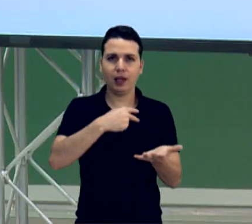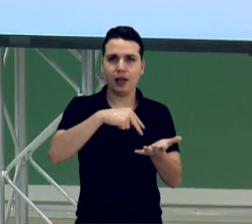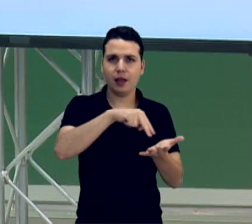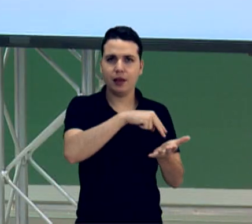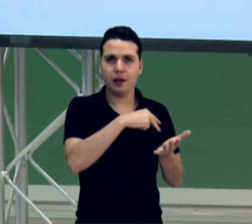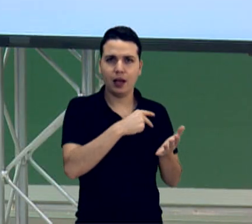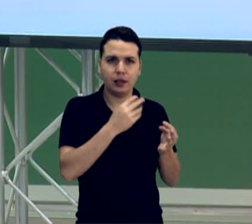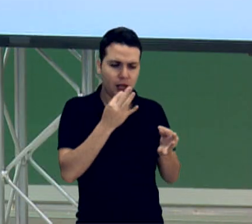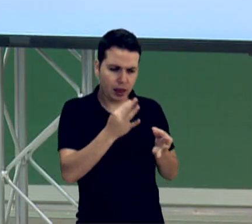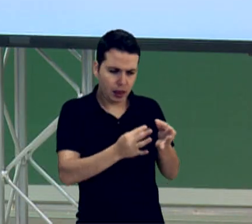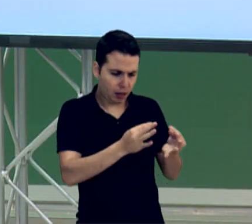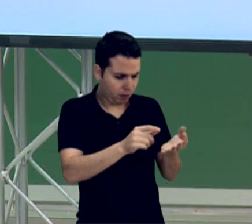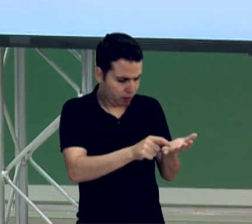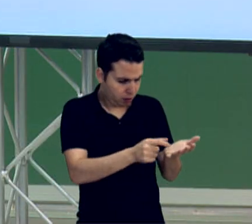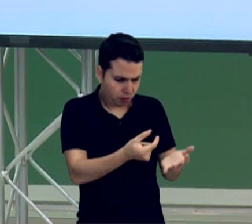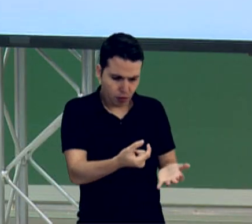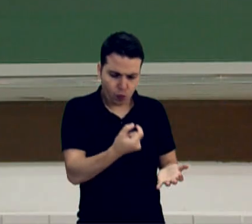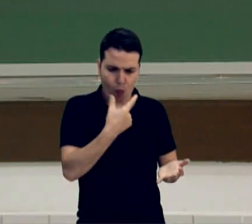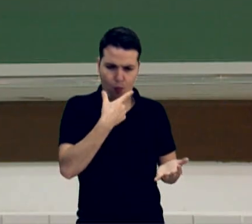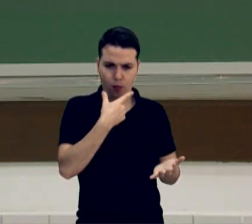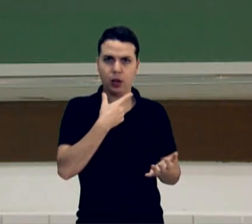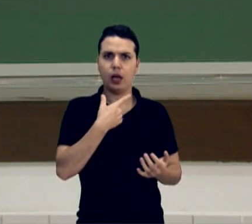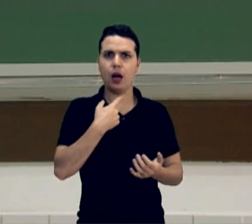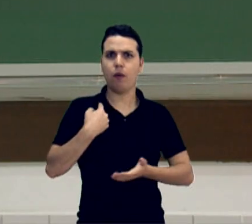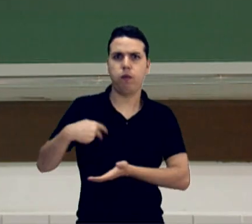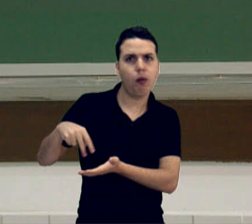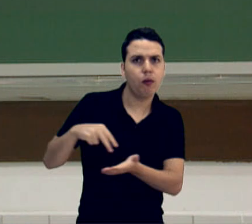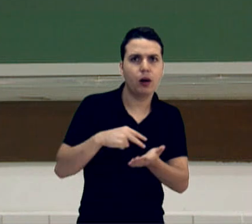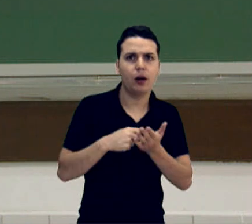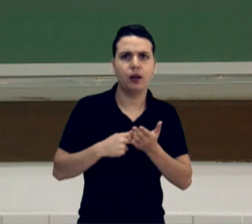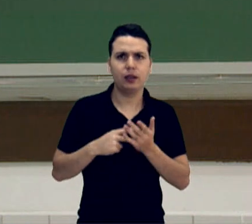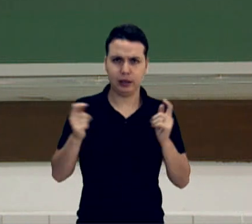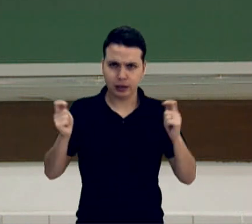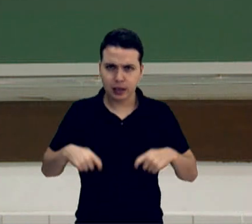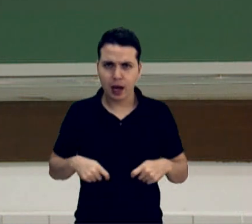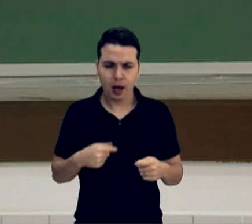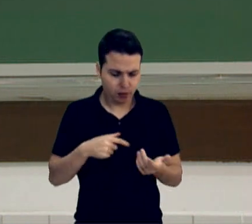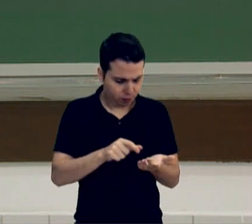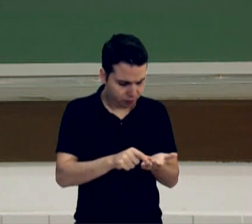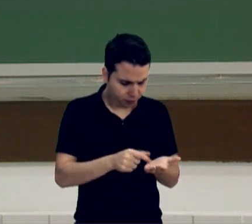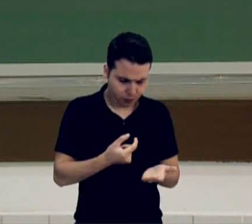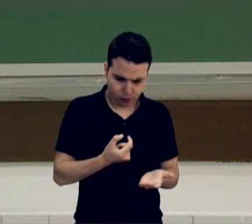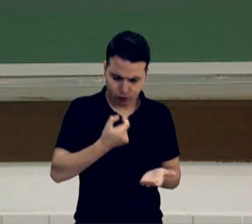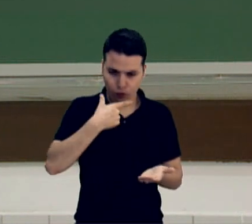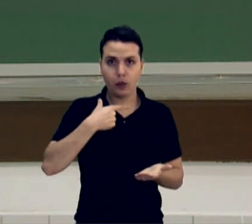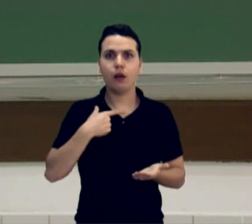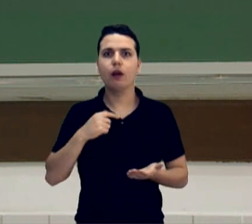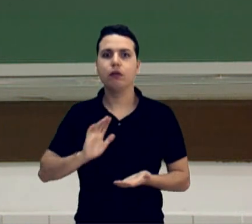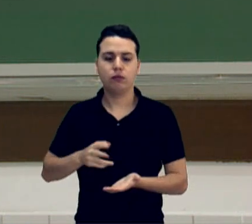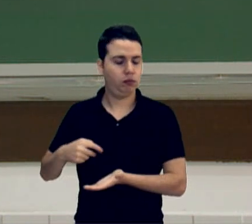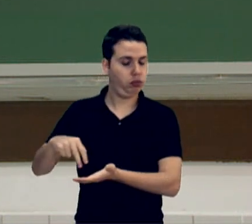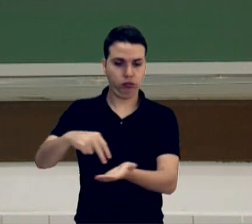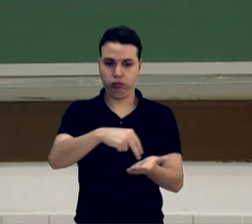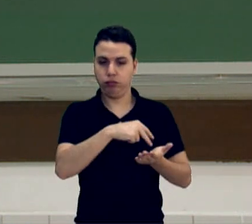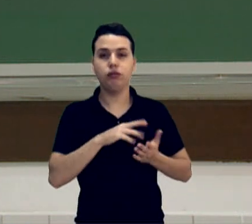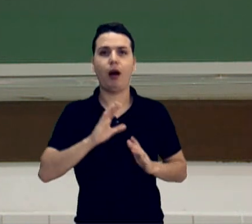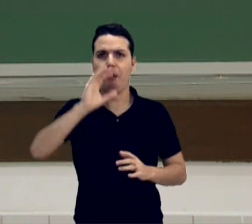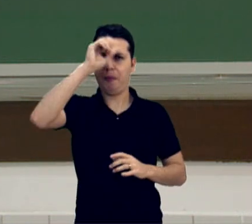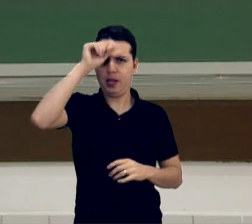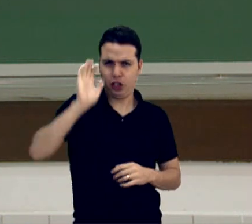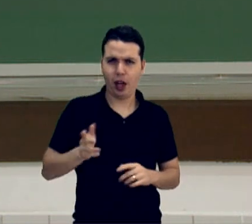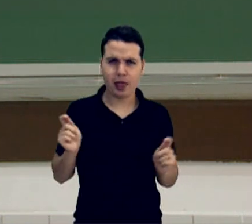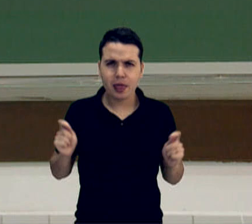dança em cápsulas? Será que a gente pode tomar a cápsula e já sai dançando, já aprende a